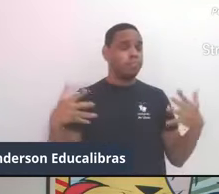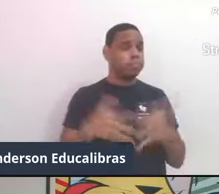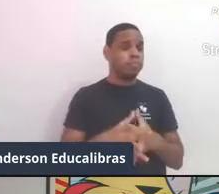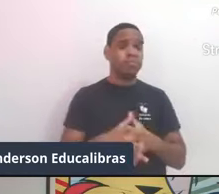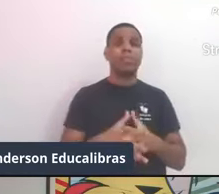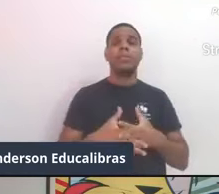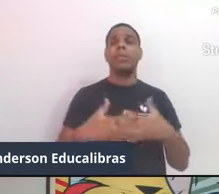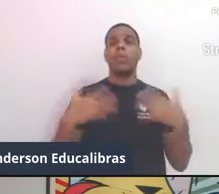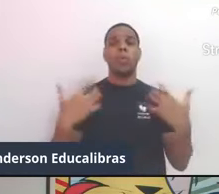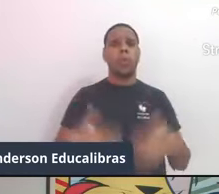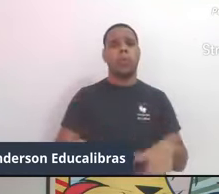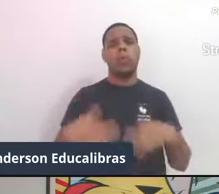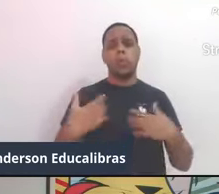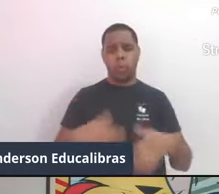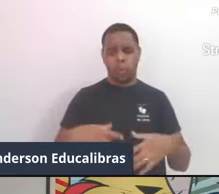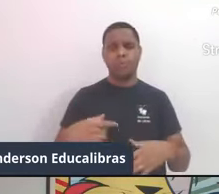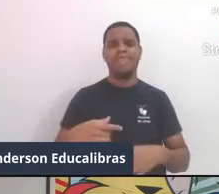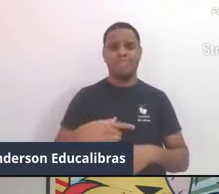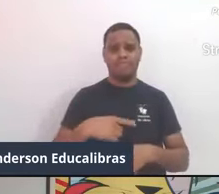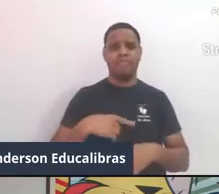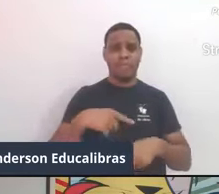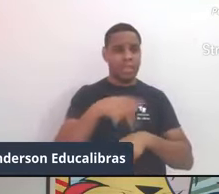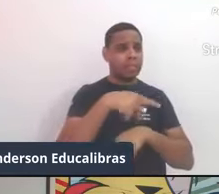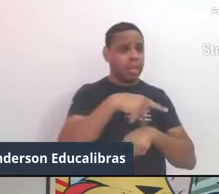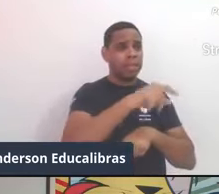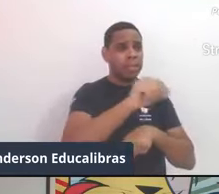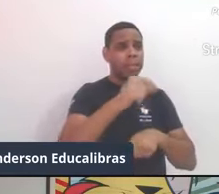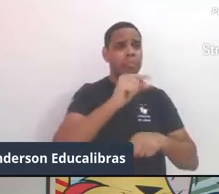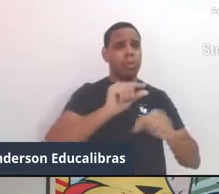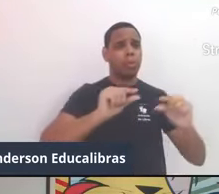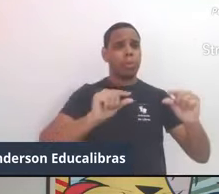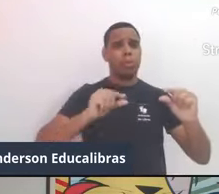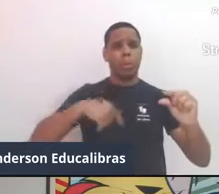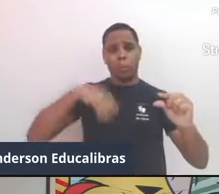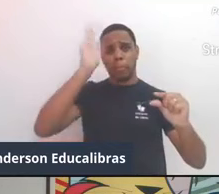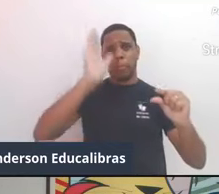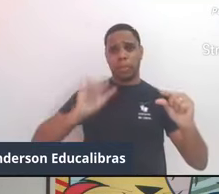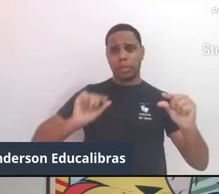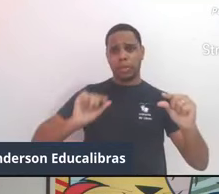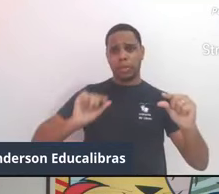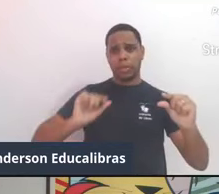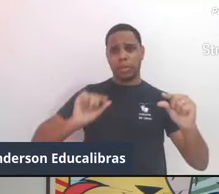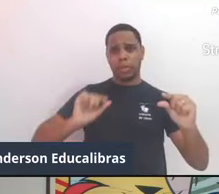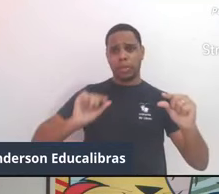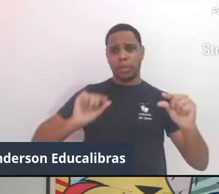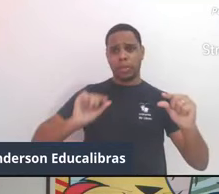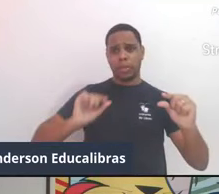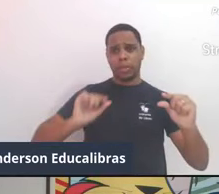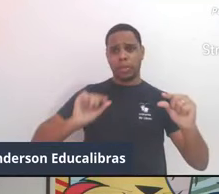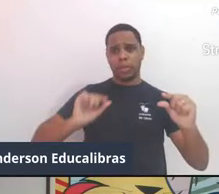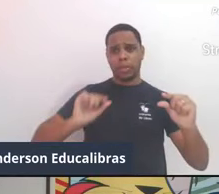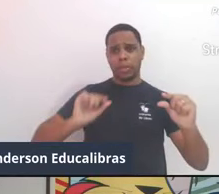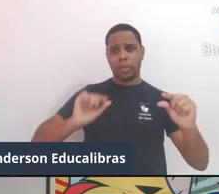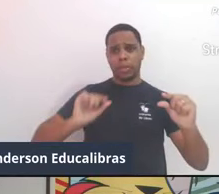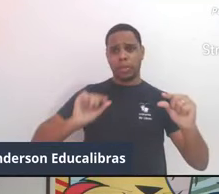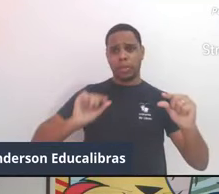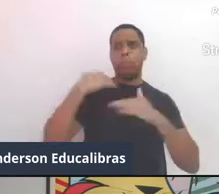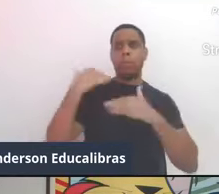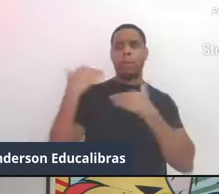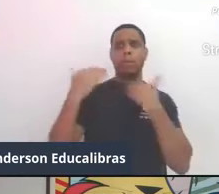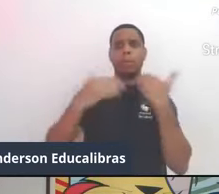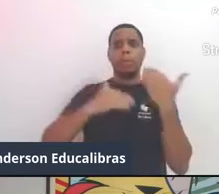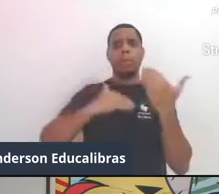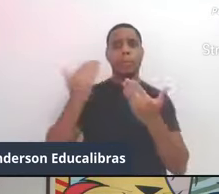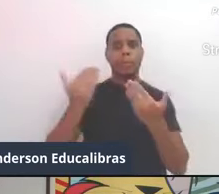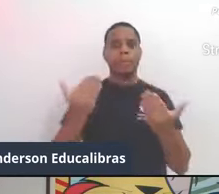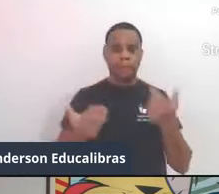superior, maior do que de outros lugares, de outros países, né? Mas, de qualquer forma, parece que essa lição é mais profunda ainda